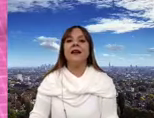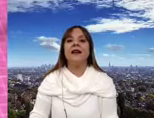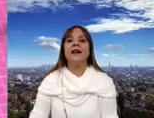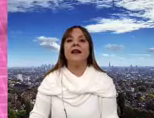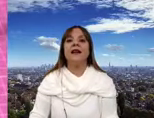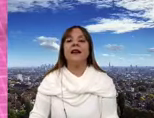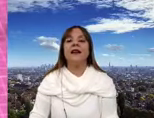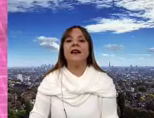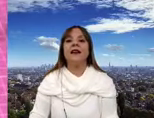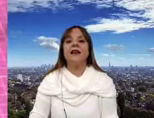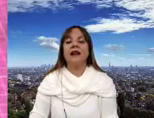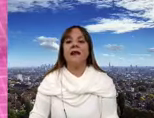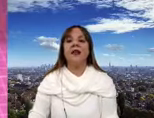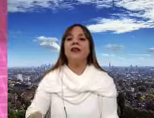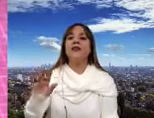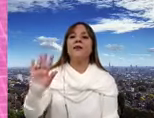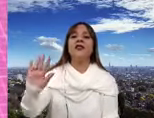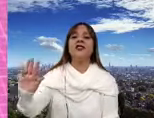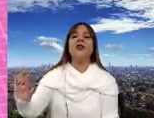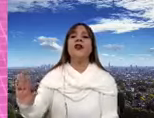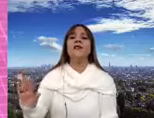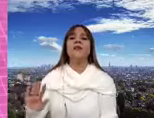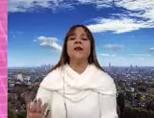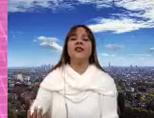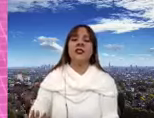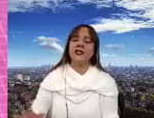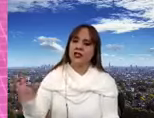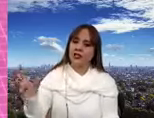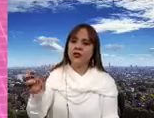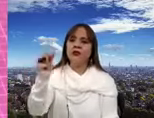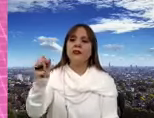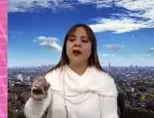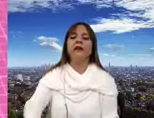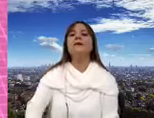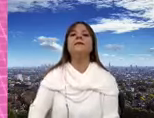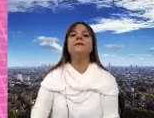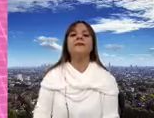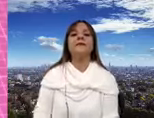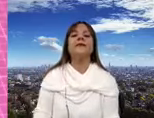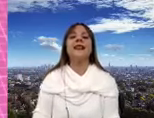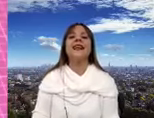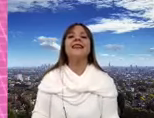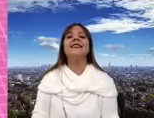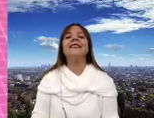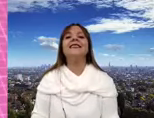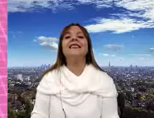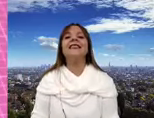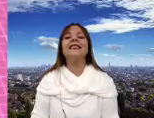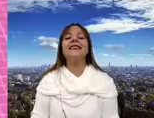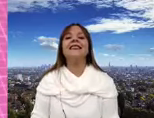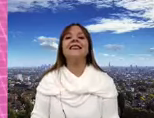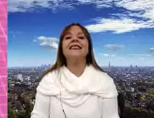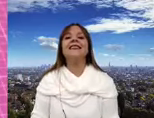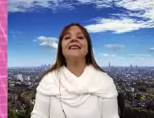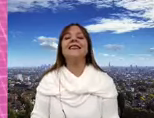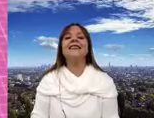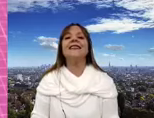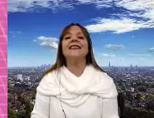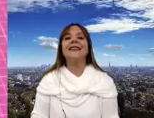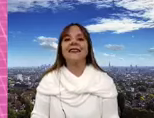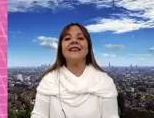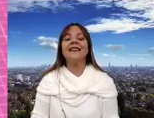os dois. Tá, mas não Mas vamos na deixar o hora. coração partido, a gente junta. Isso. Aí, aqui nesse vermelho, que a